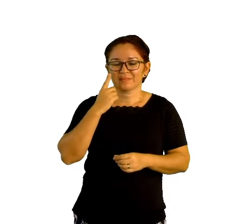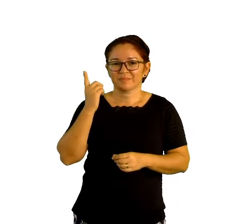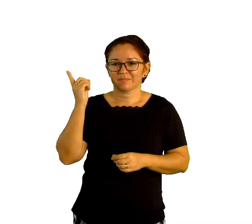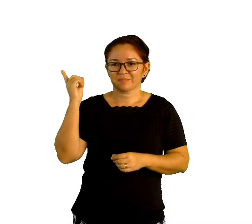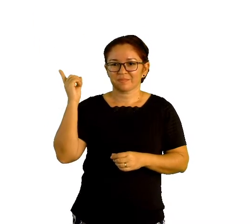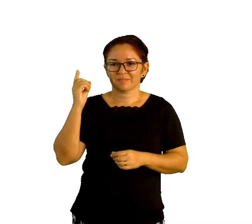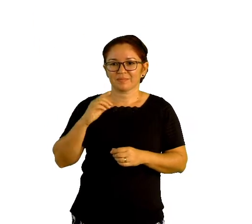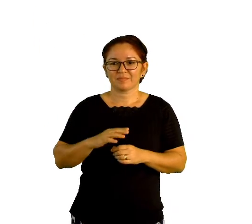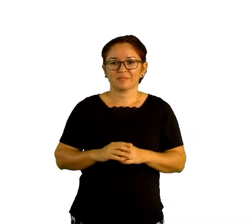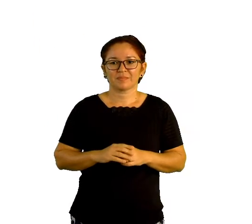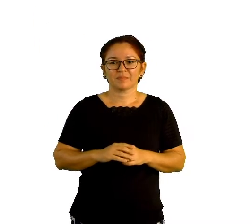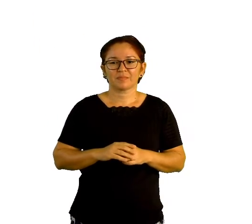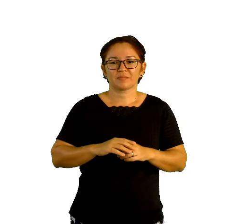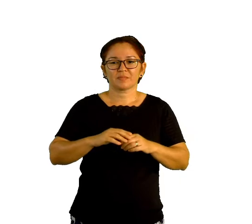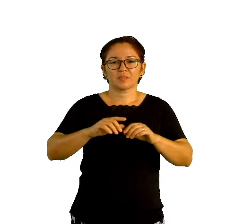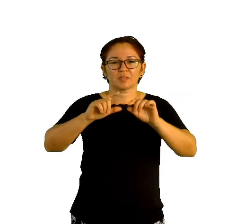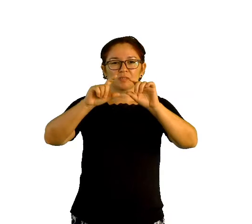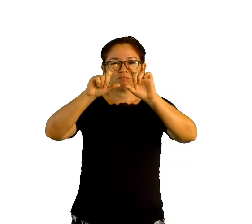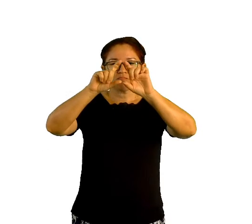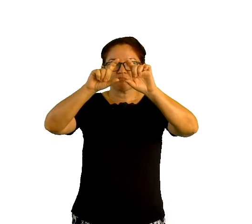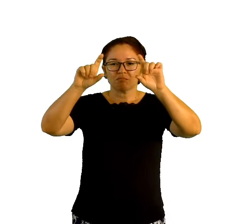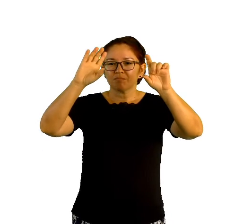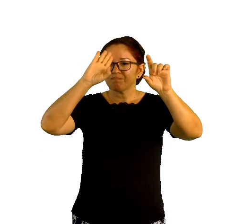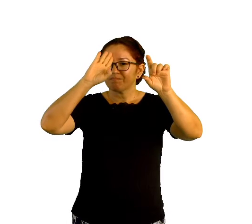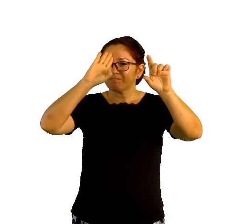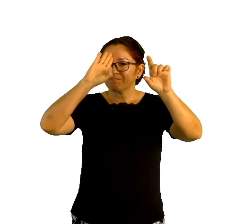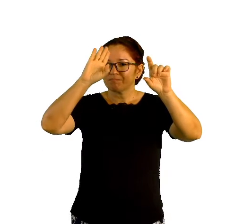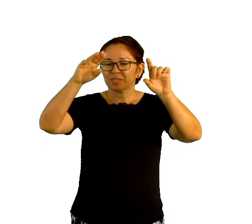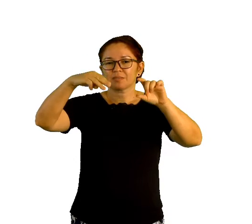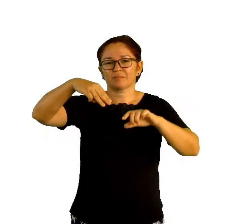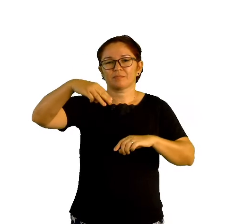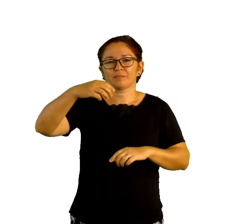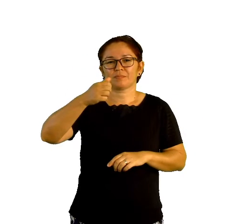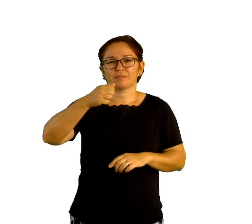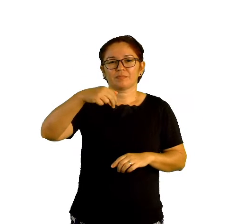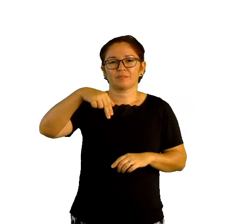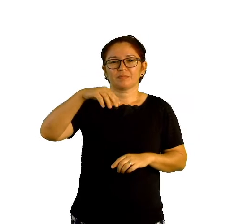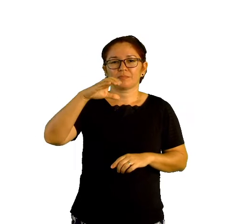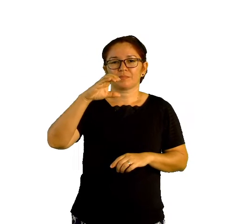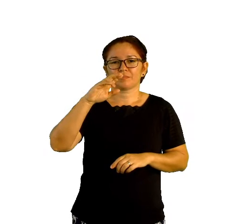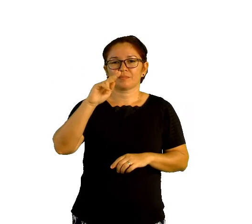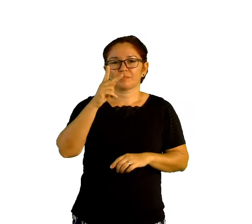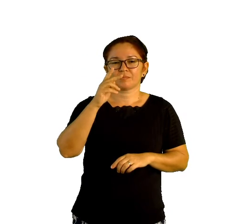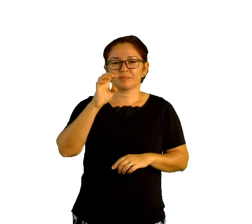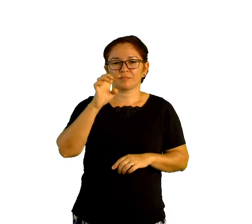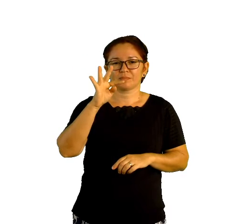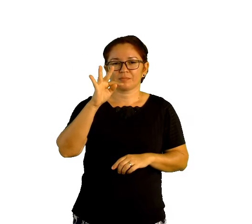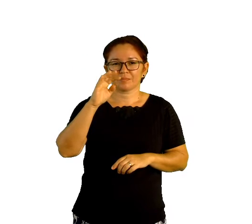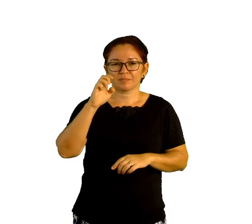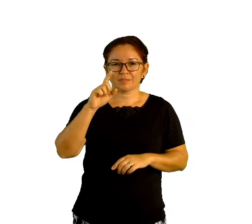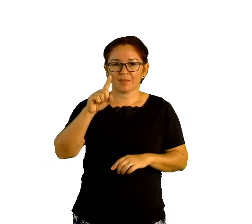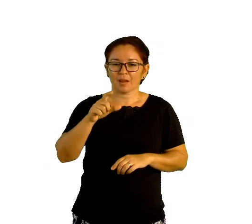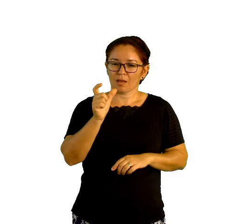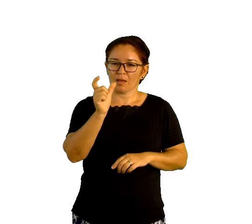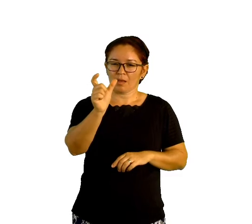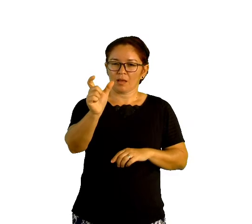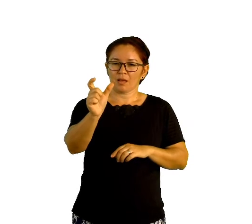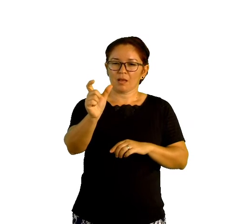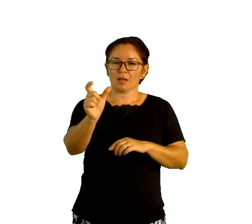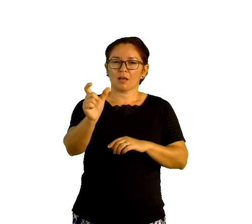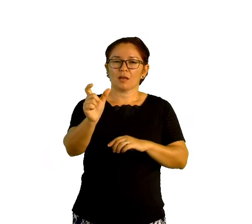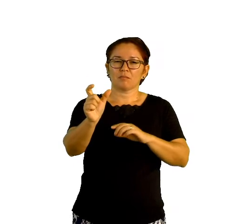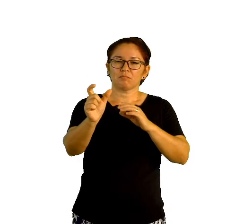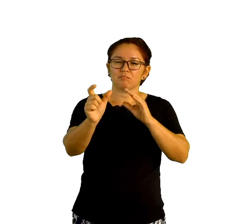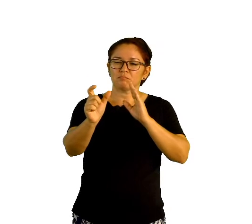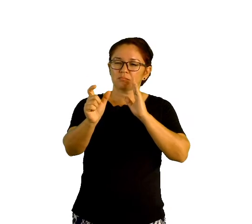vai ser o assunto principal do jornal, vai ser aquela palavra que vai atrair a atenção do leitor para